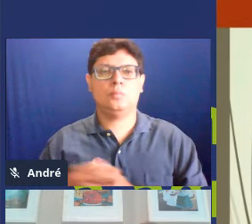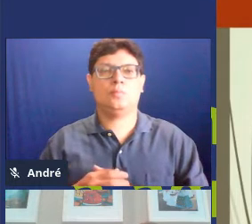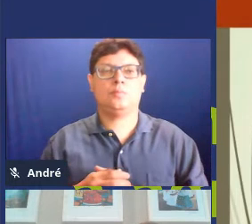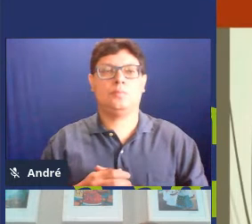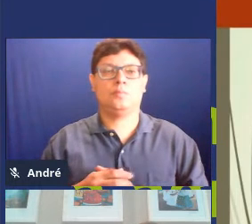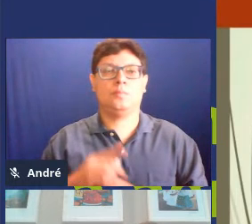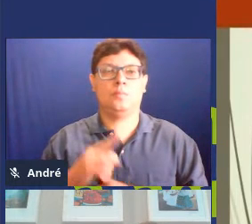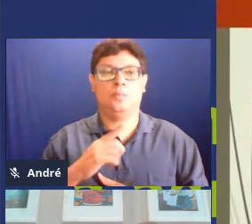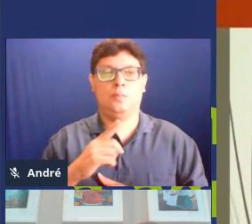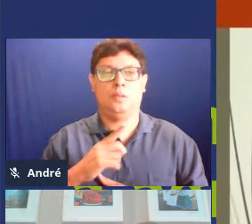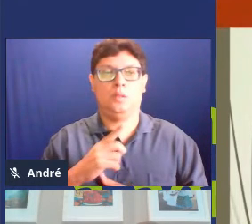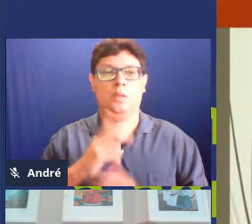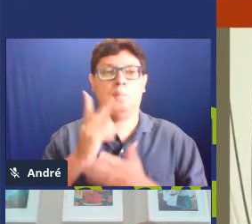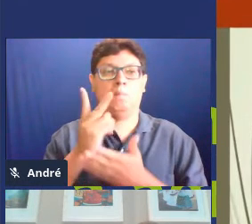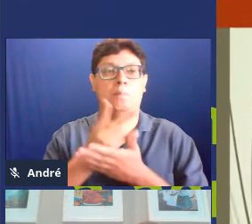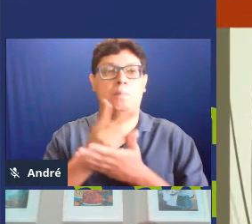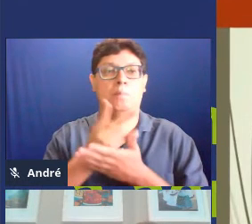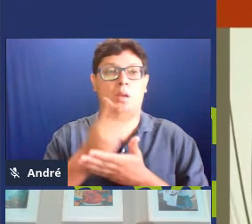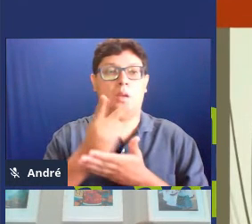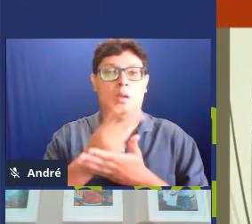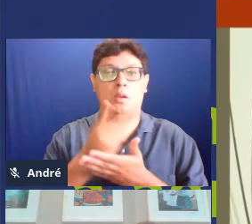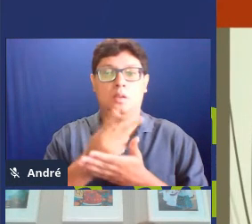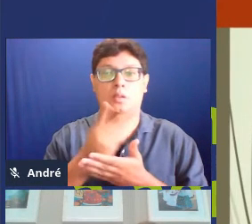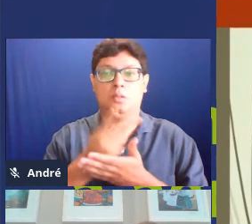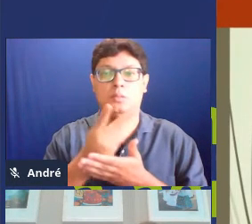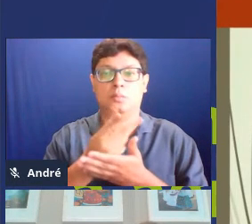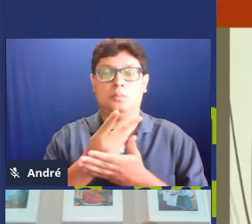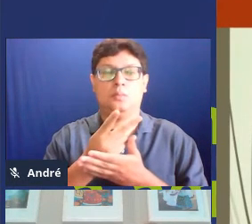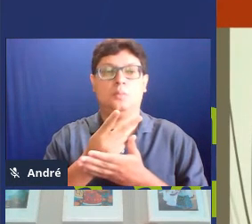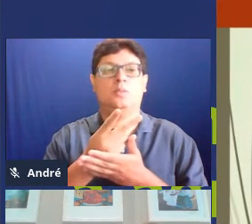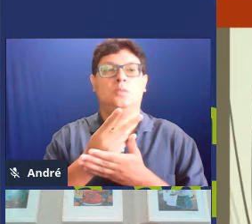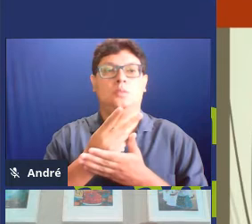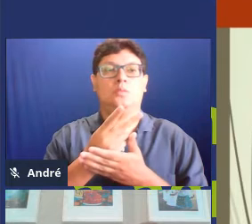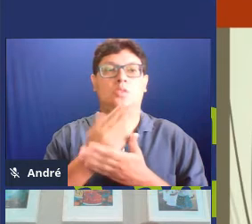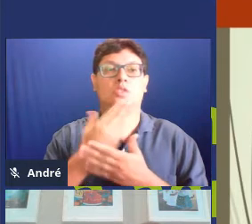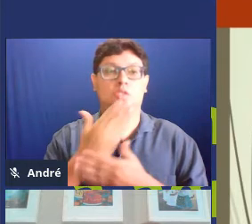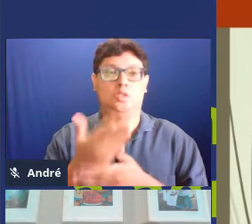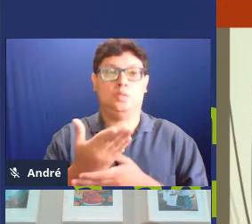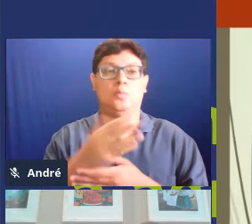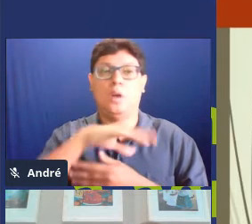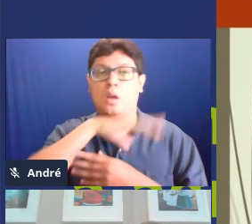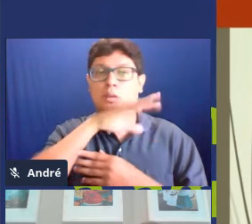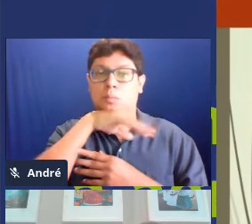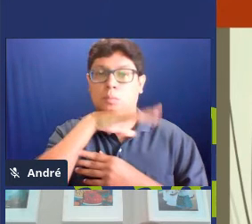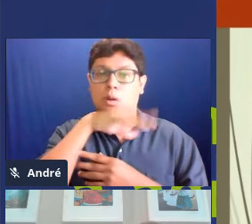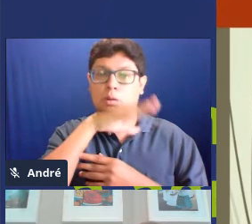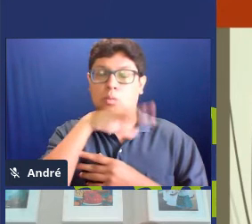do desenvolvimento, vão ter diferentes expressões de genes, ou